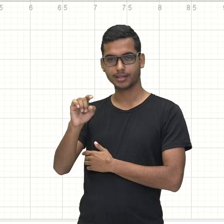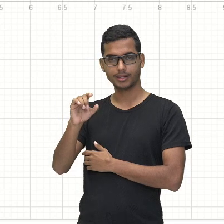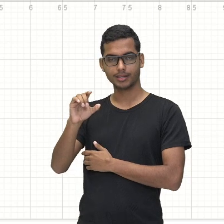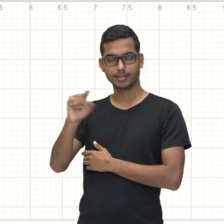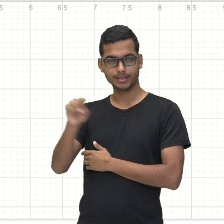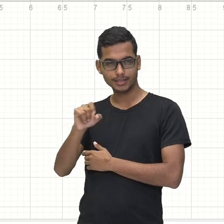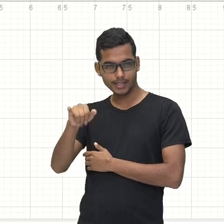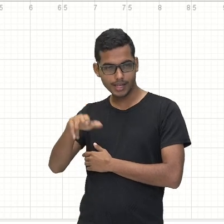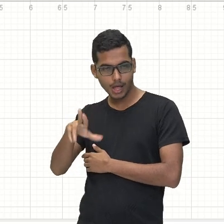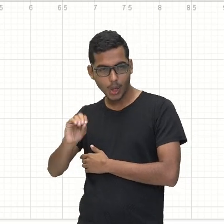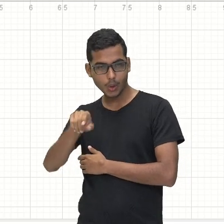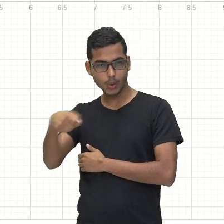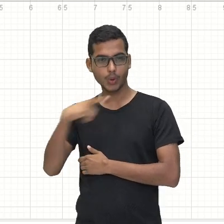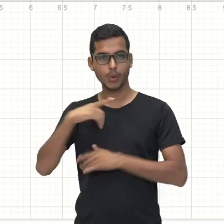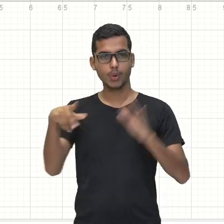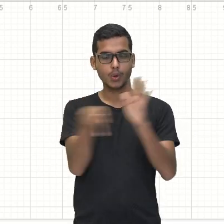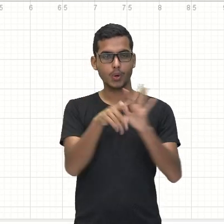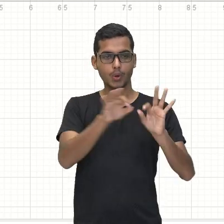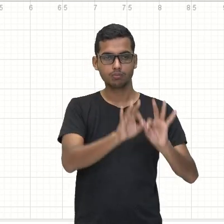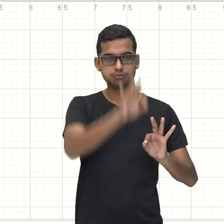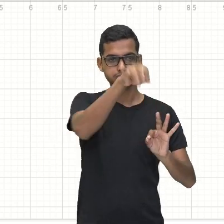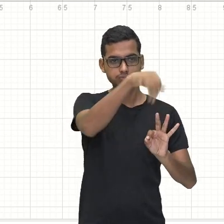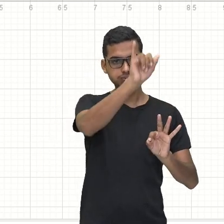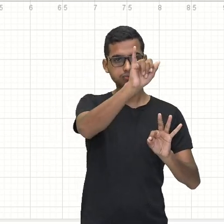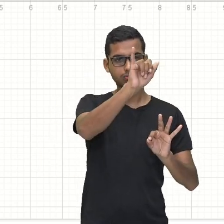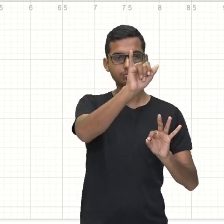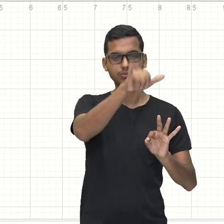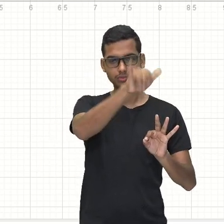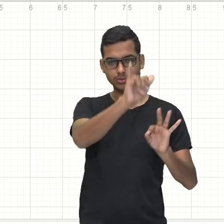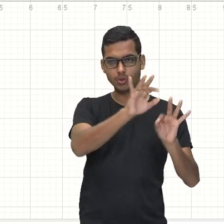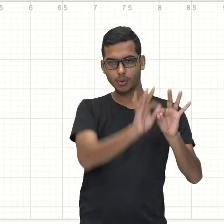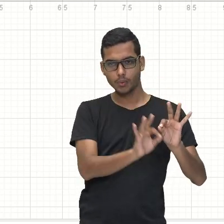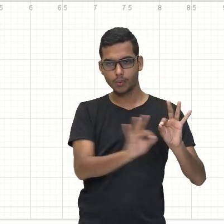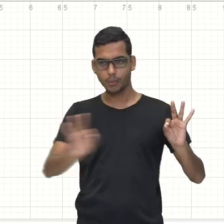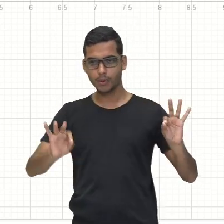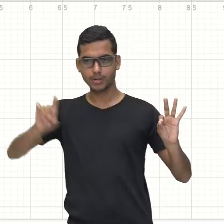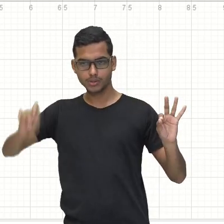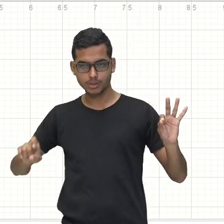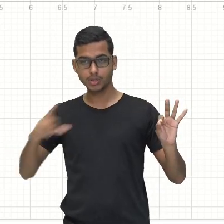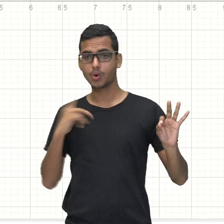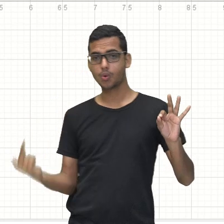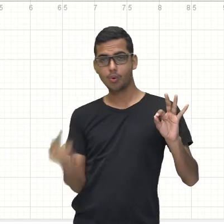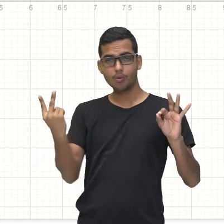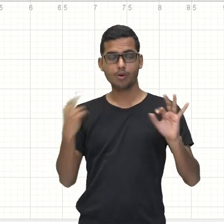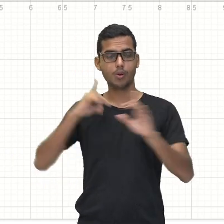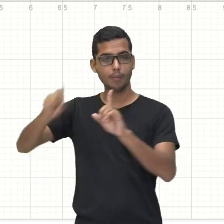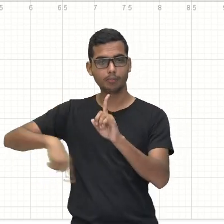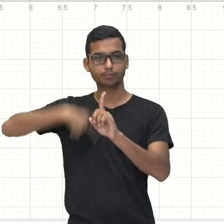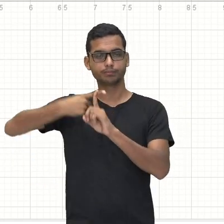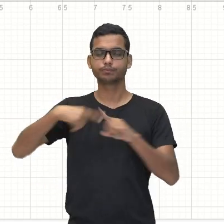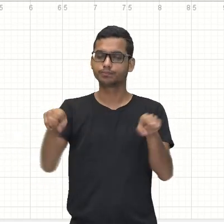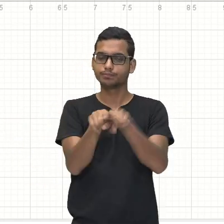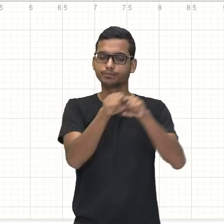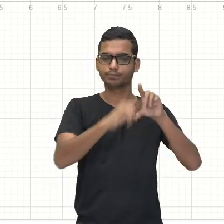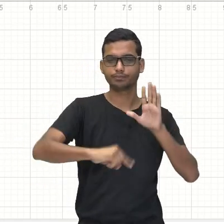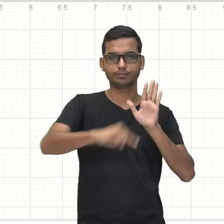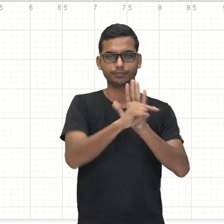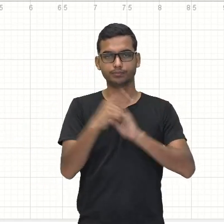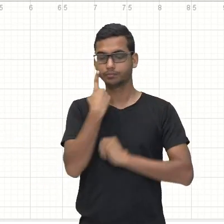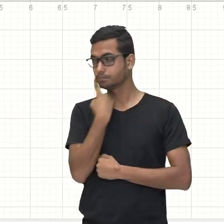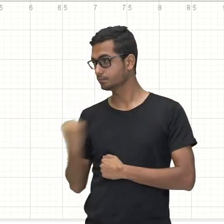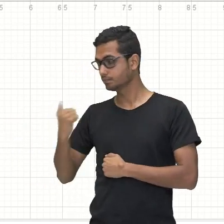na vertical, com os valores positivos e negativos, e vamos marcar